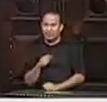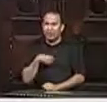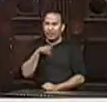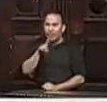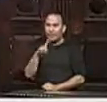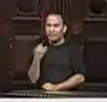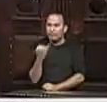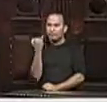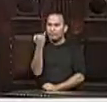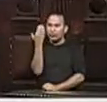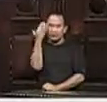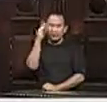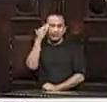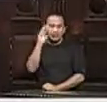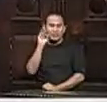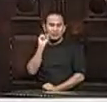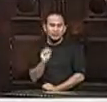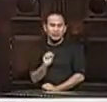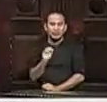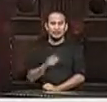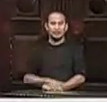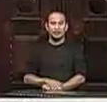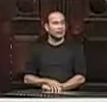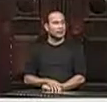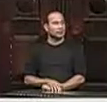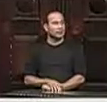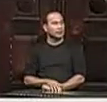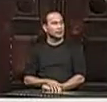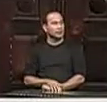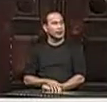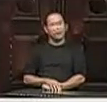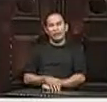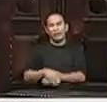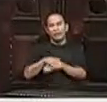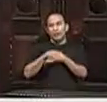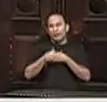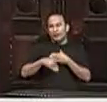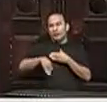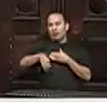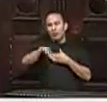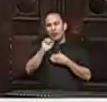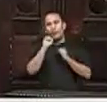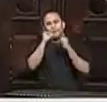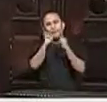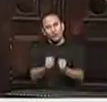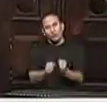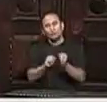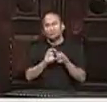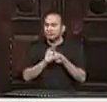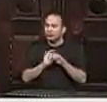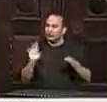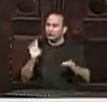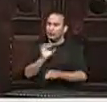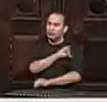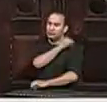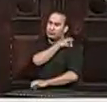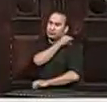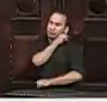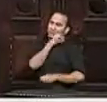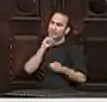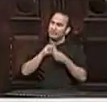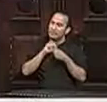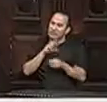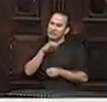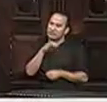muito importante entender que as alternativas de longo prazo que podem permitir ao Rio de Janeiro construir